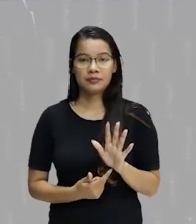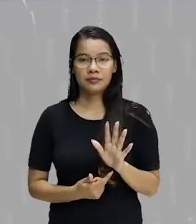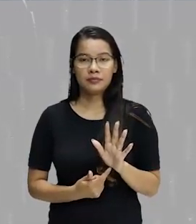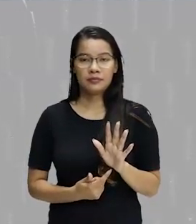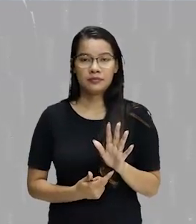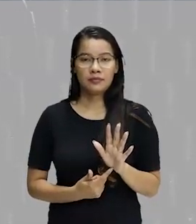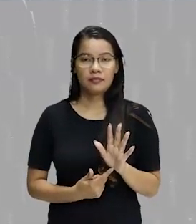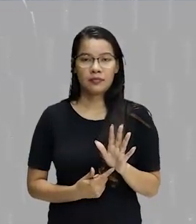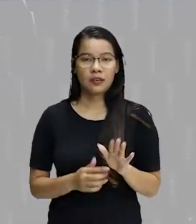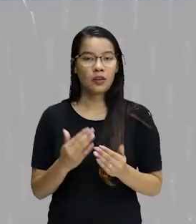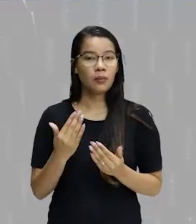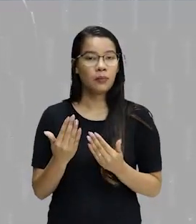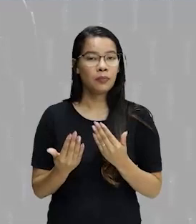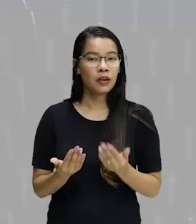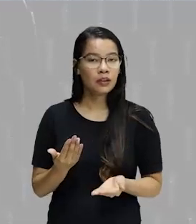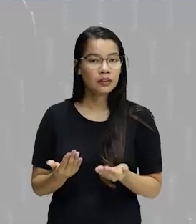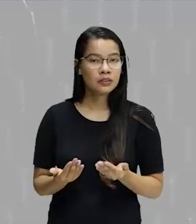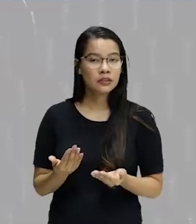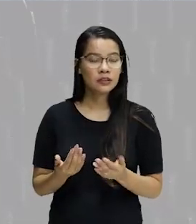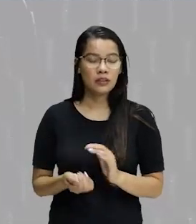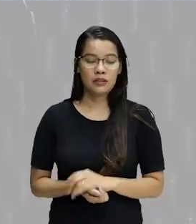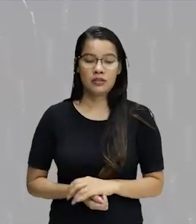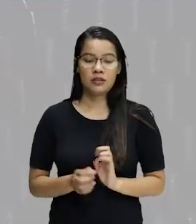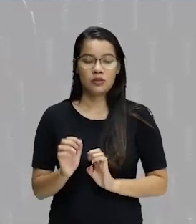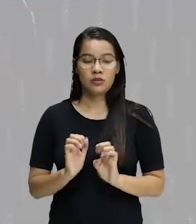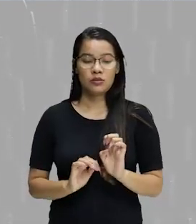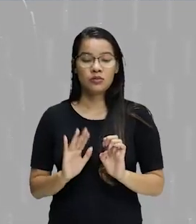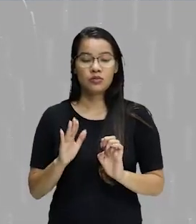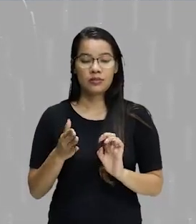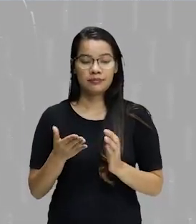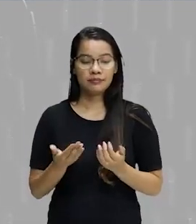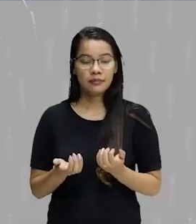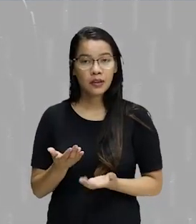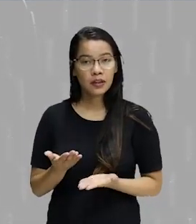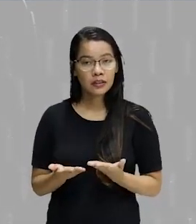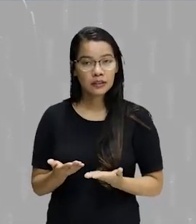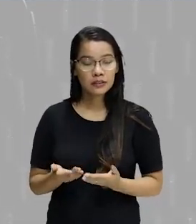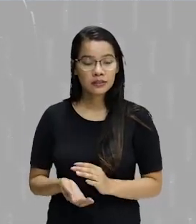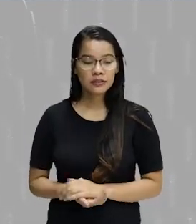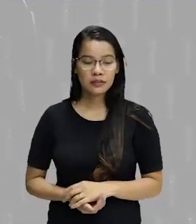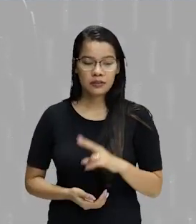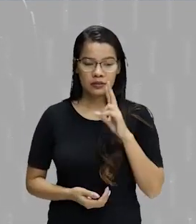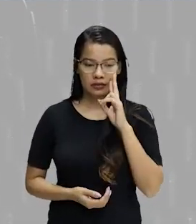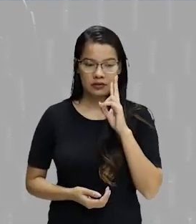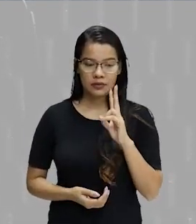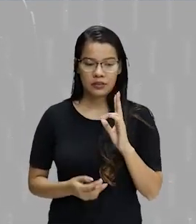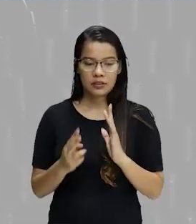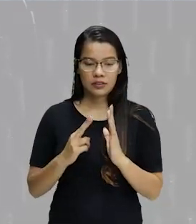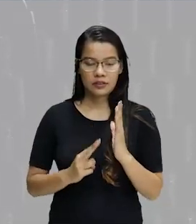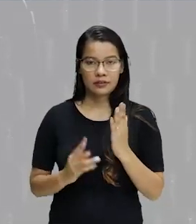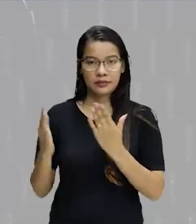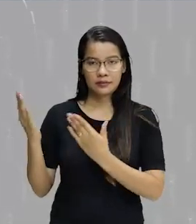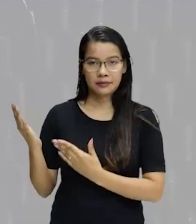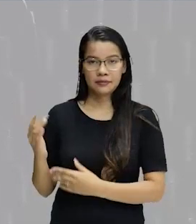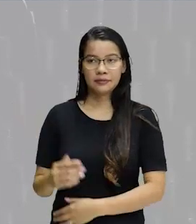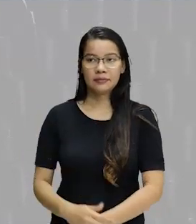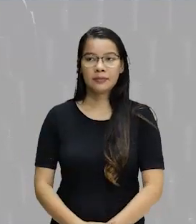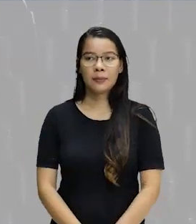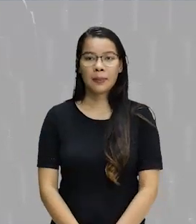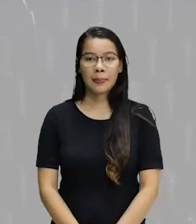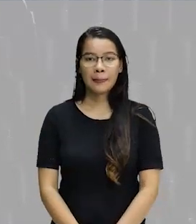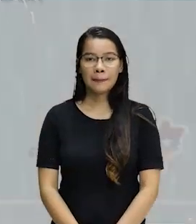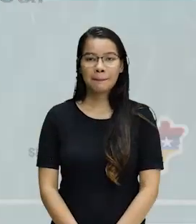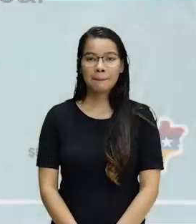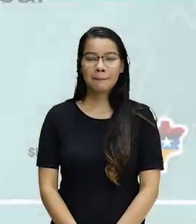forma balanceada. Essa equação ela já está balanceada. Olha só, o metanol, que é o álcool